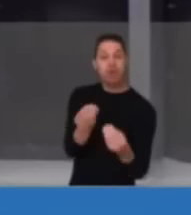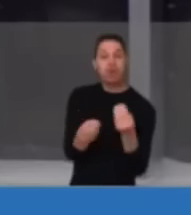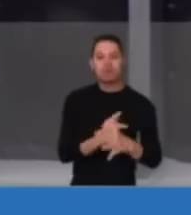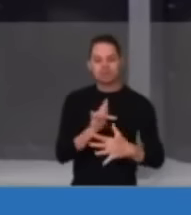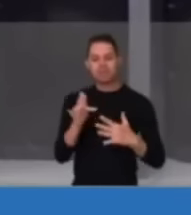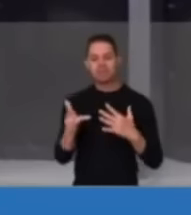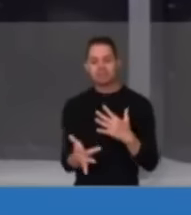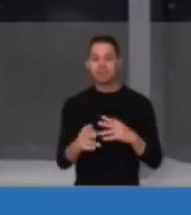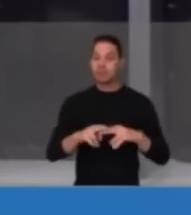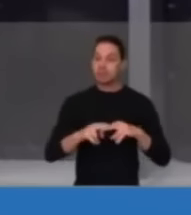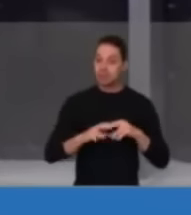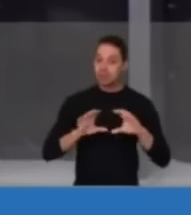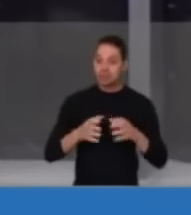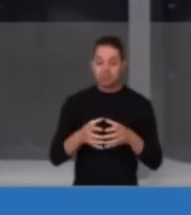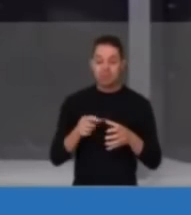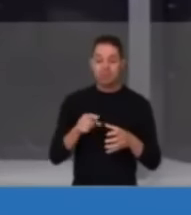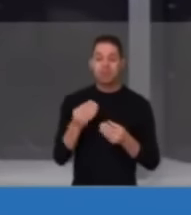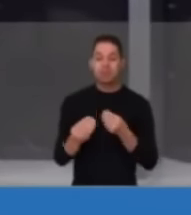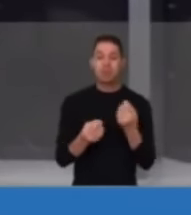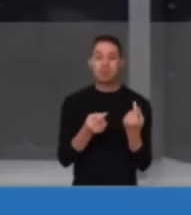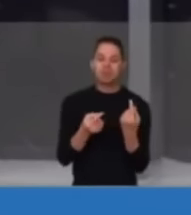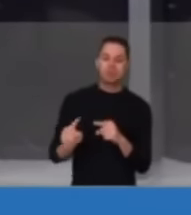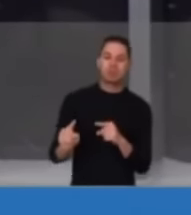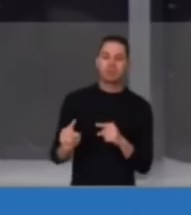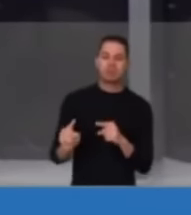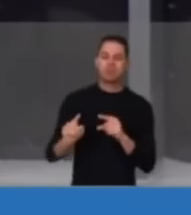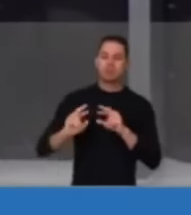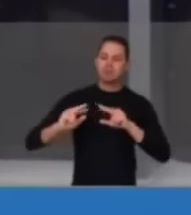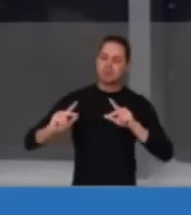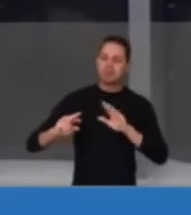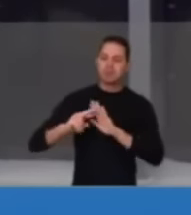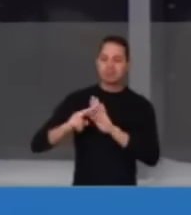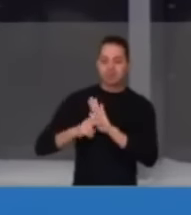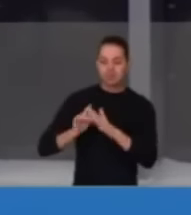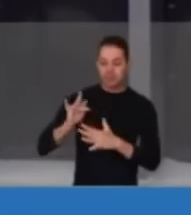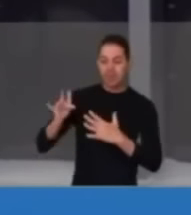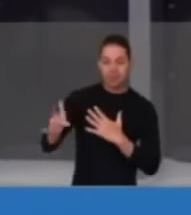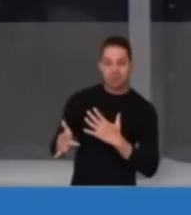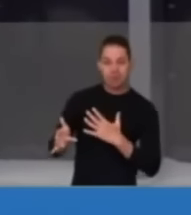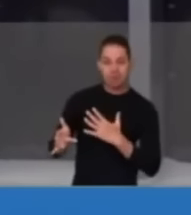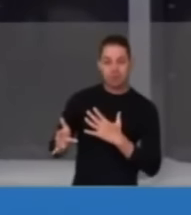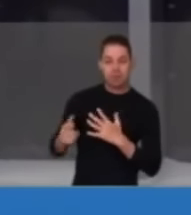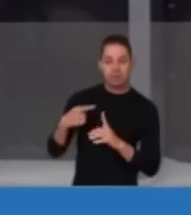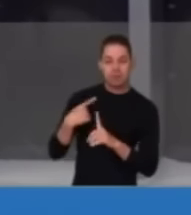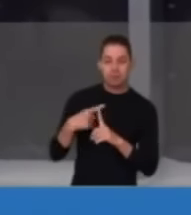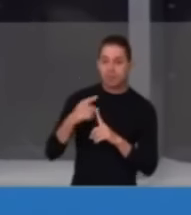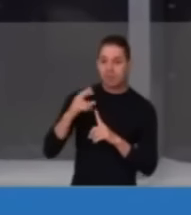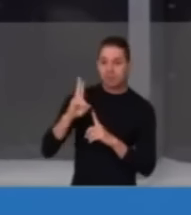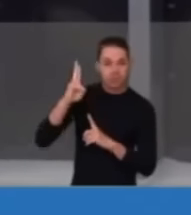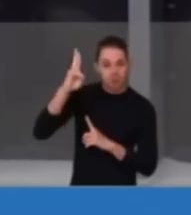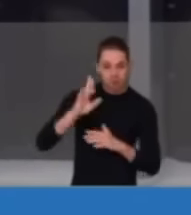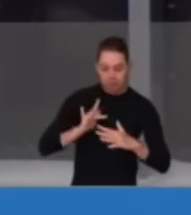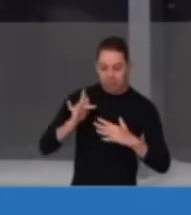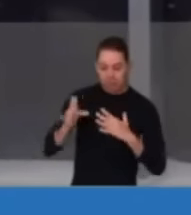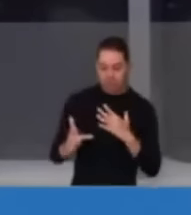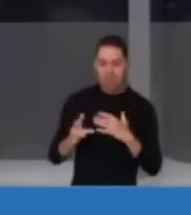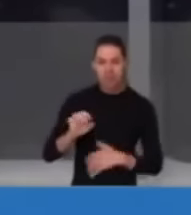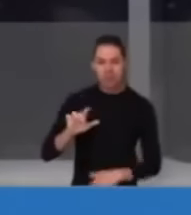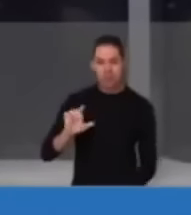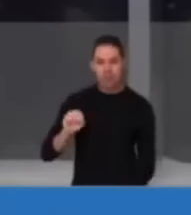é por isso que eles são radicalmente contra qualquer regulação das redes sociais até porque o dono de uma delas que é o Elon